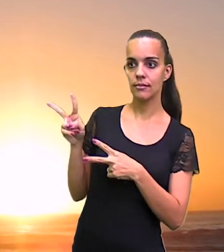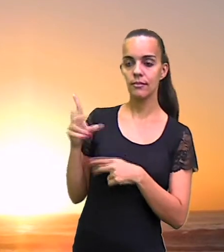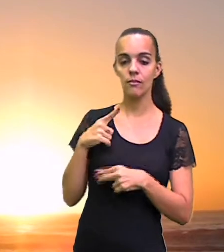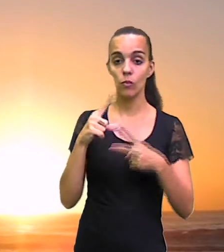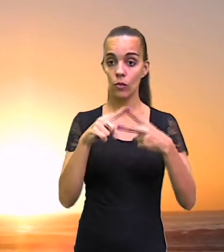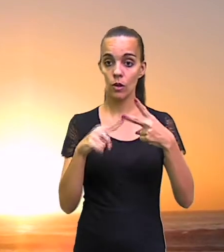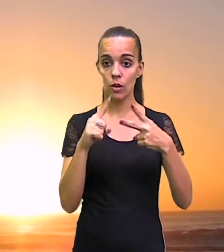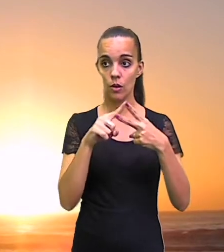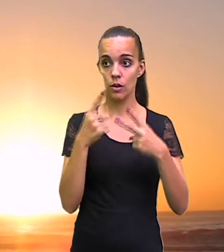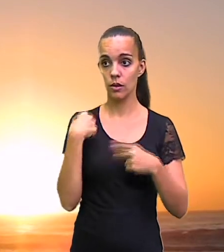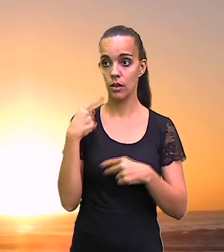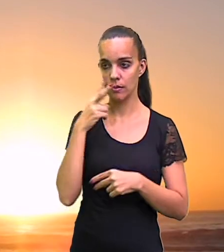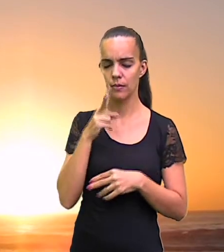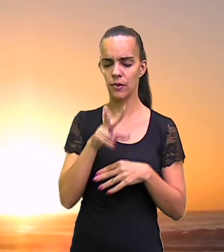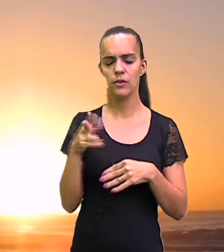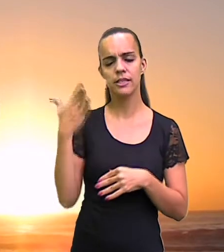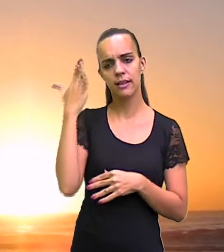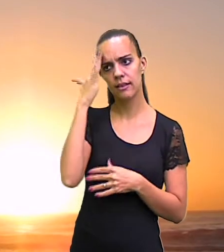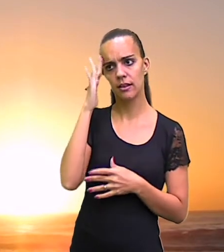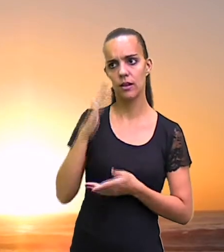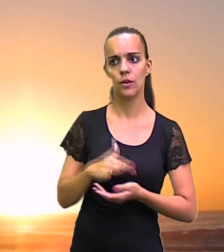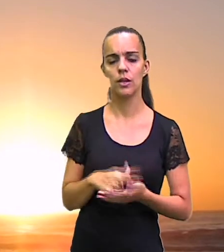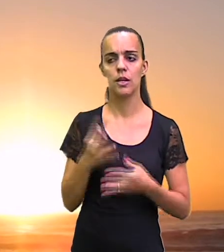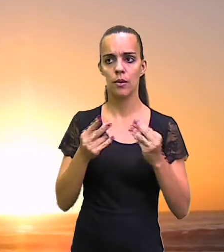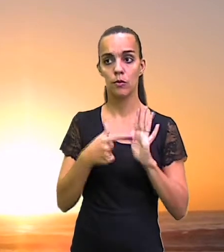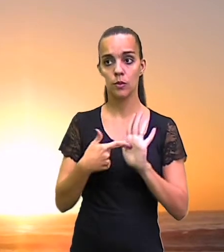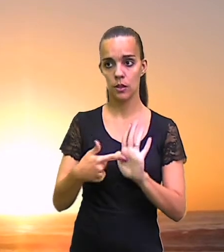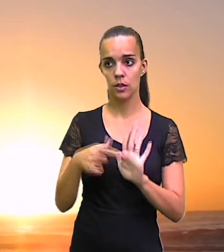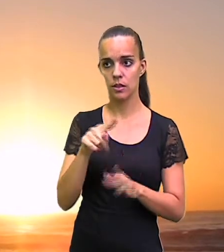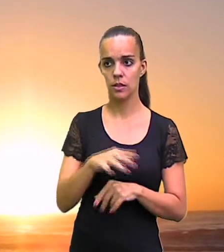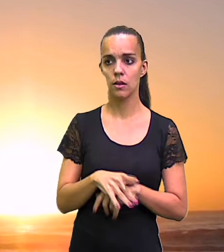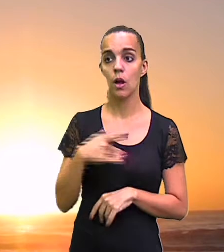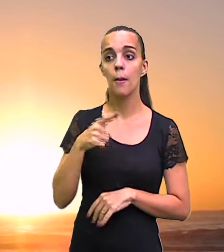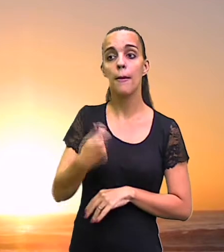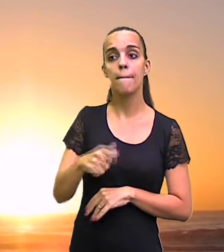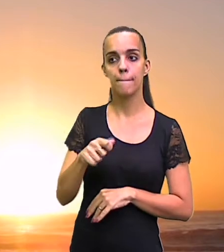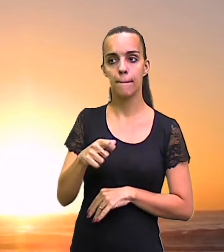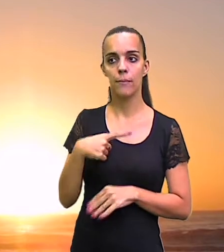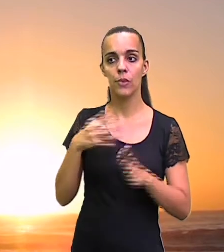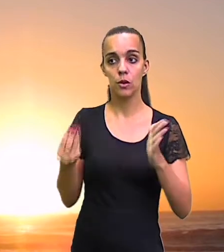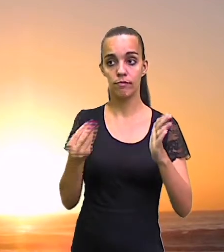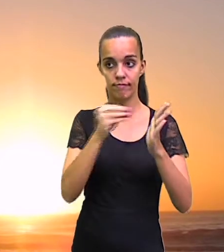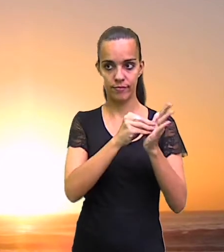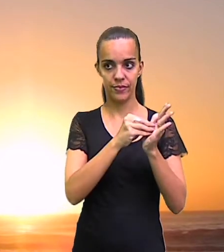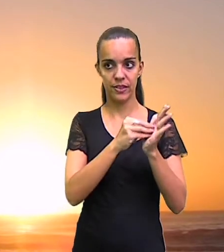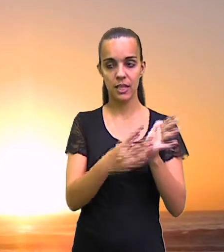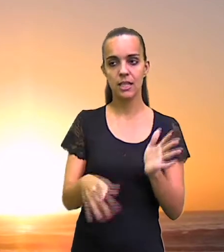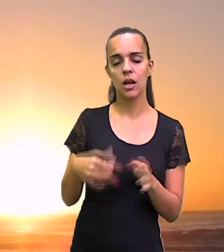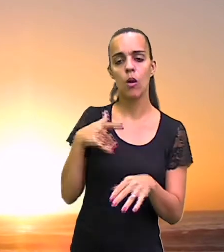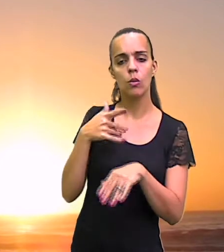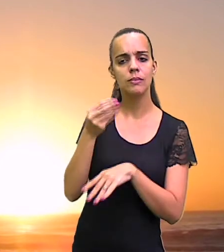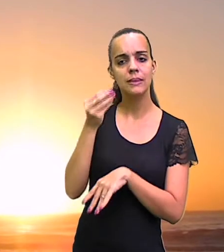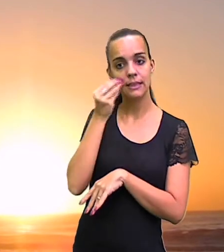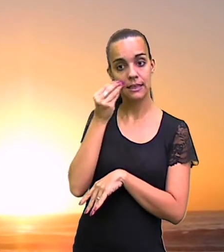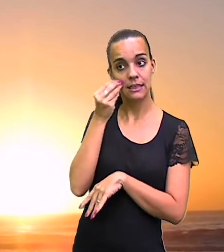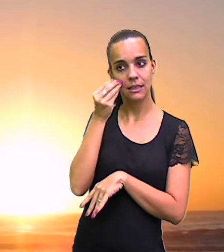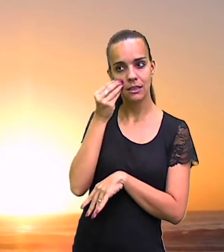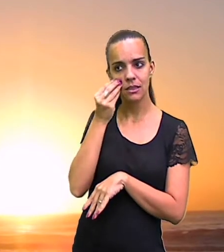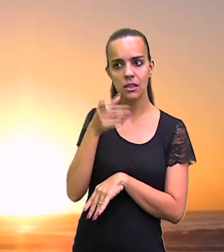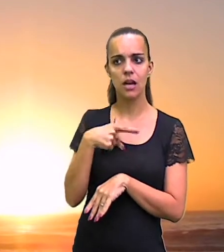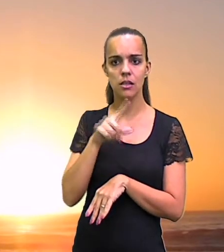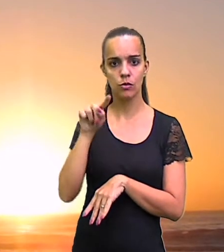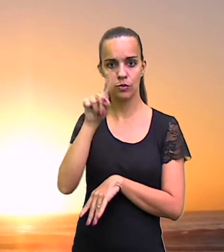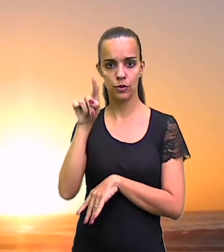dois lados antes de andar. Então, primeiro você precisa aplicar o teste da interrogação ou